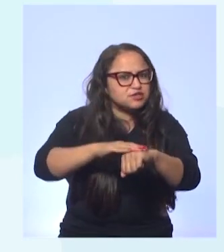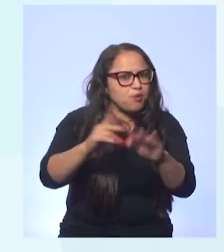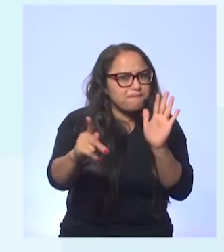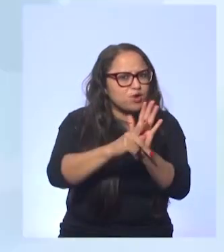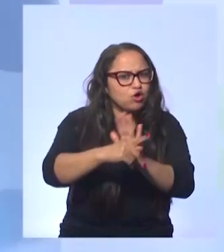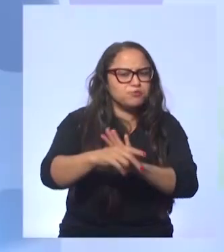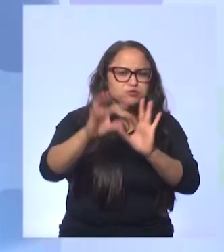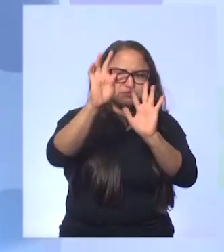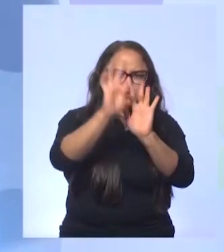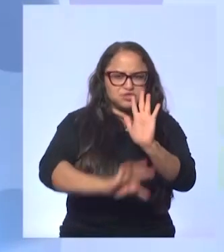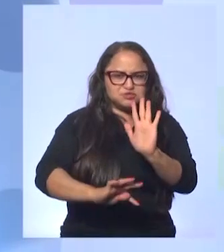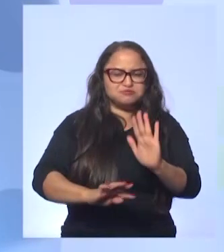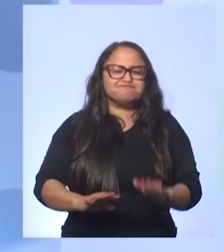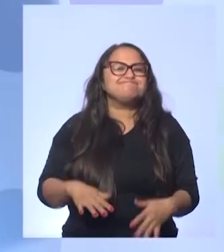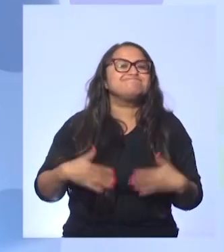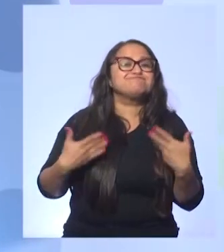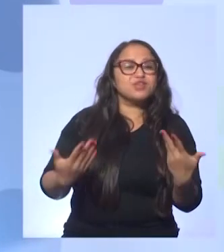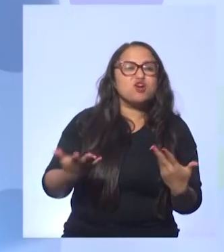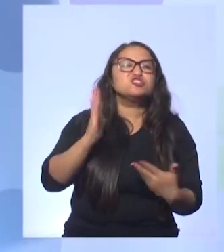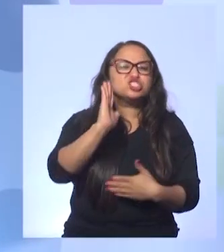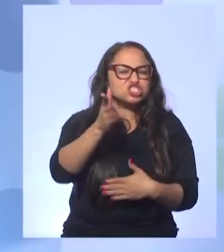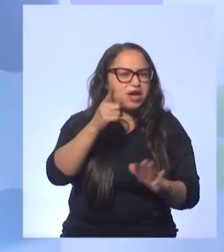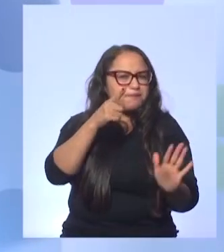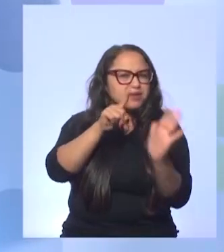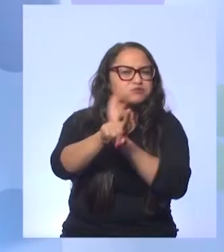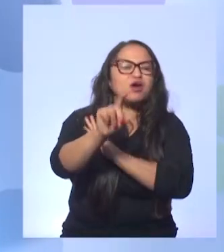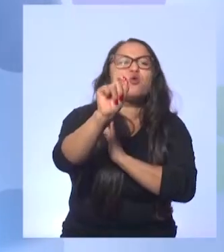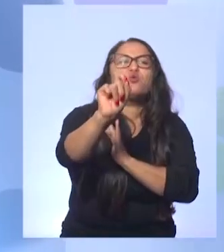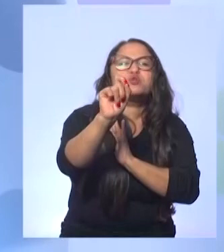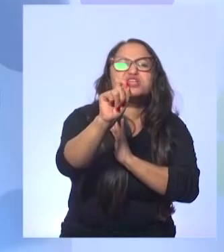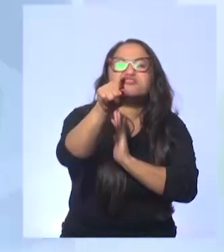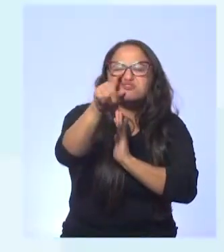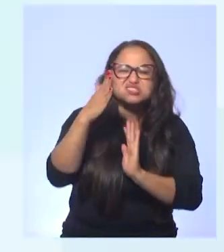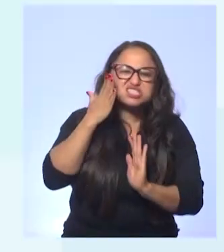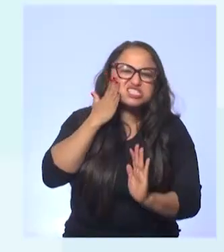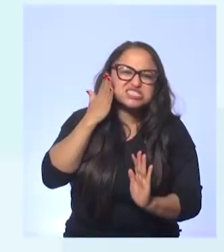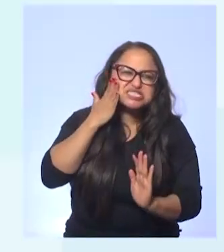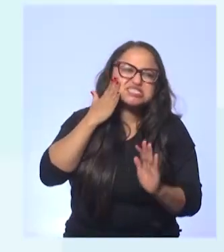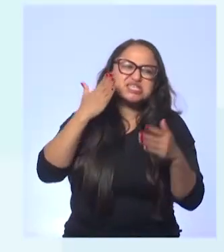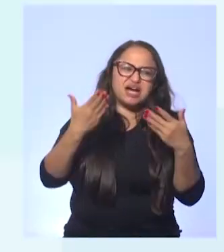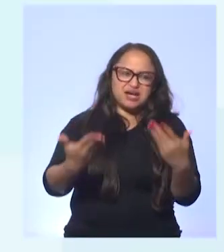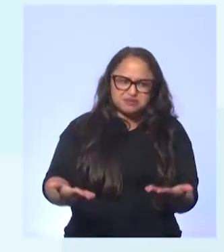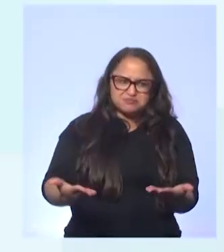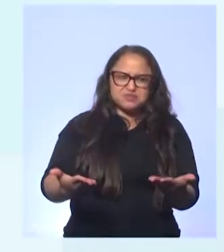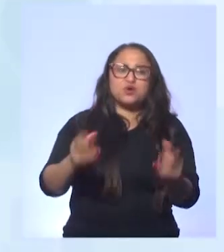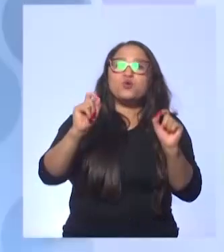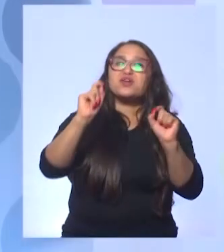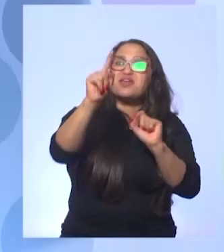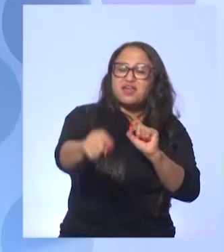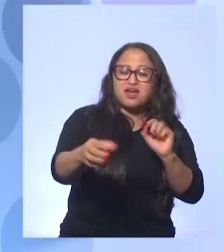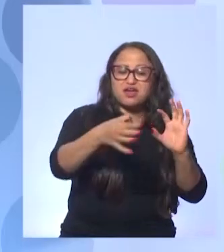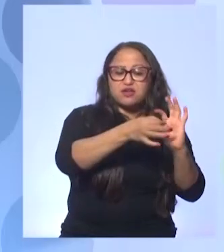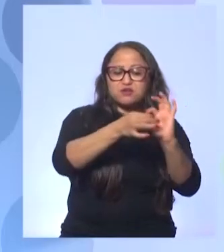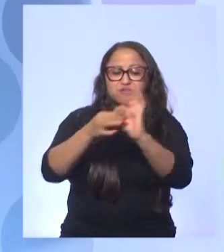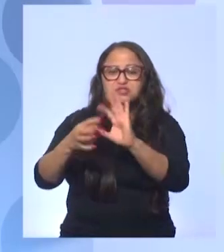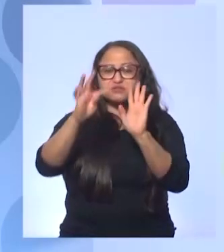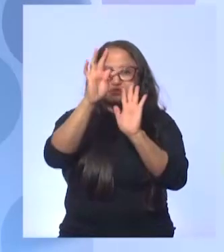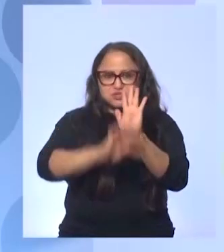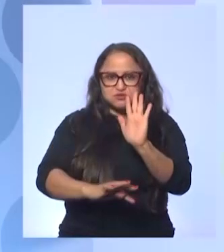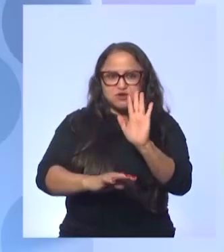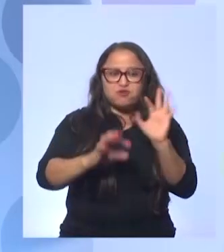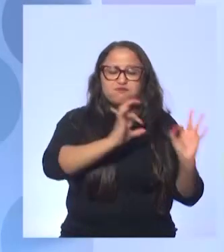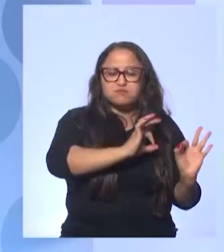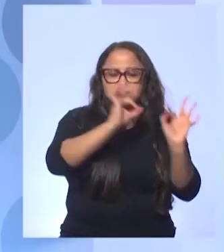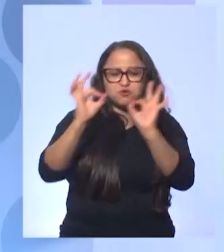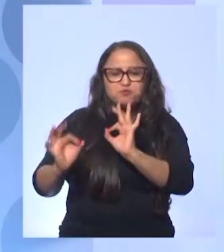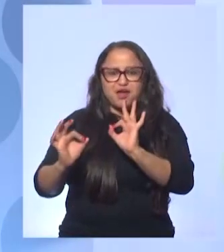ao invés de eu já chegar e perguntar para vocês o que você sabe sobre coesão textual, né, vocês vão acompanhar comigo aqui